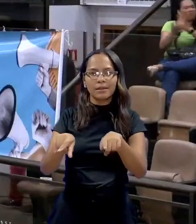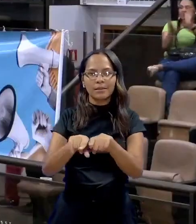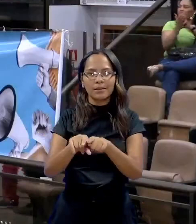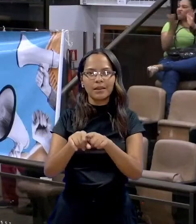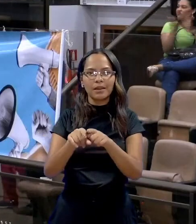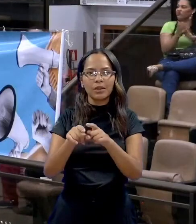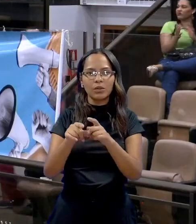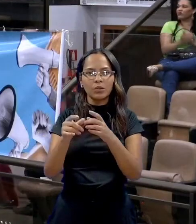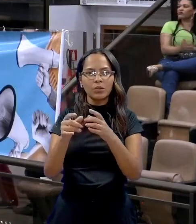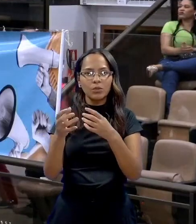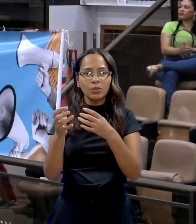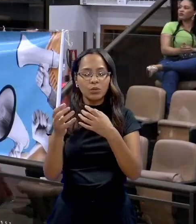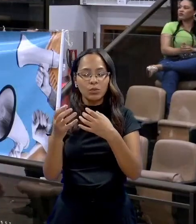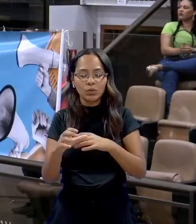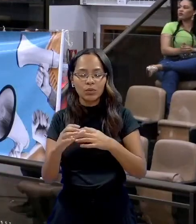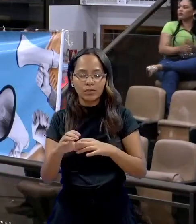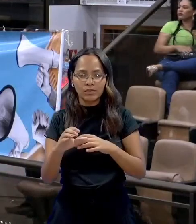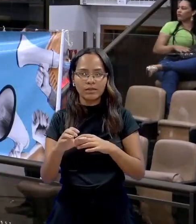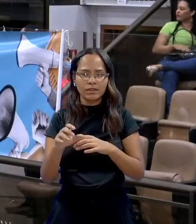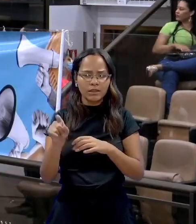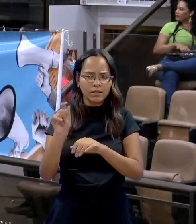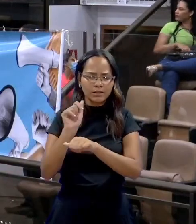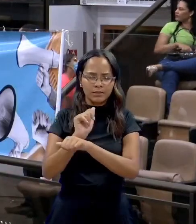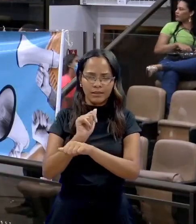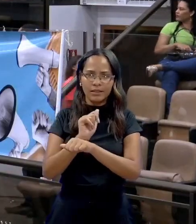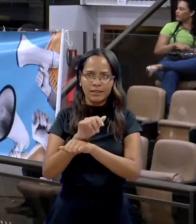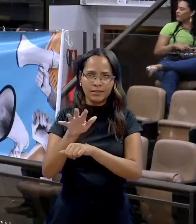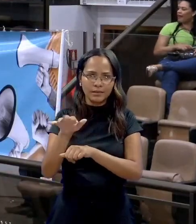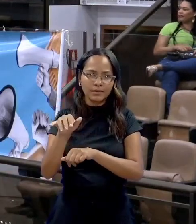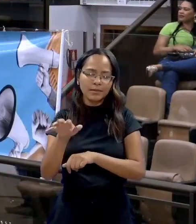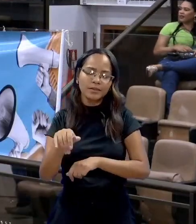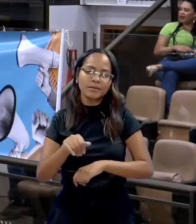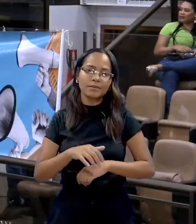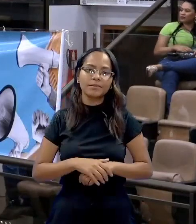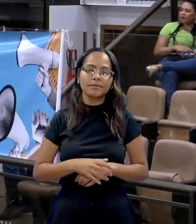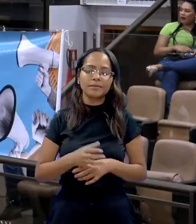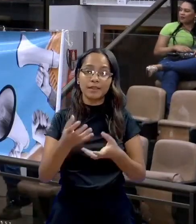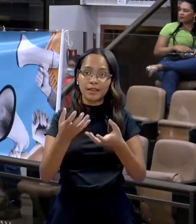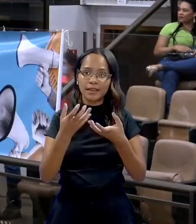concurso, do cadastro de reserva. Eu queria saudar,